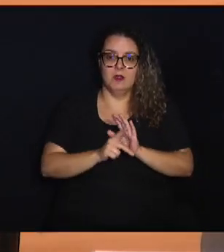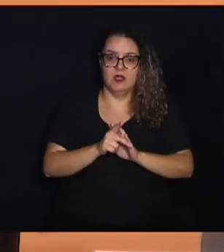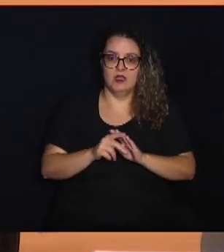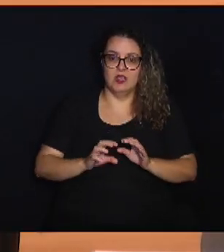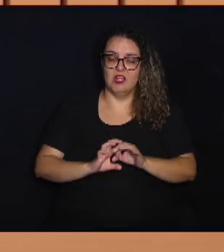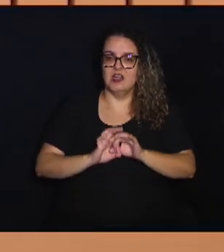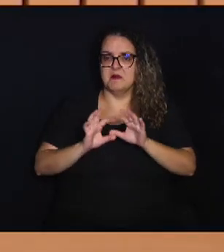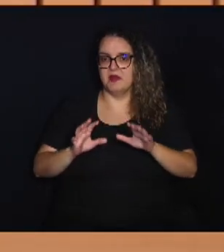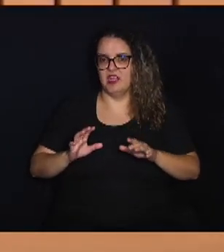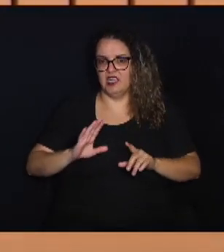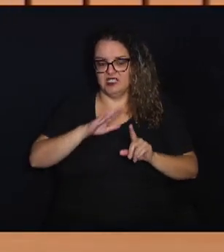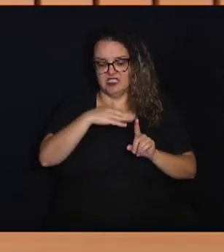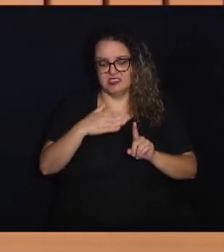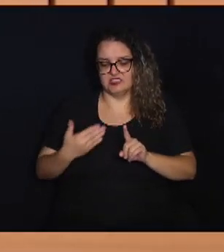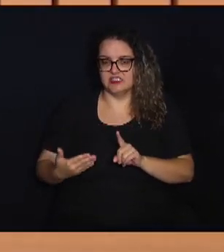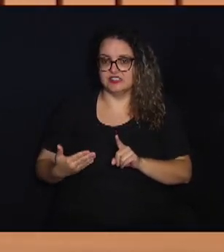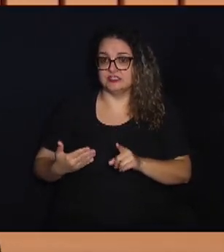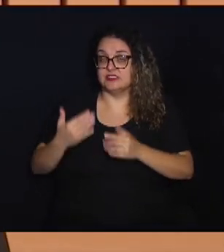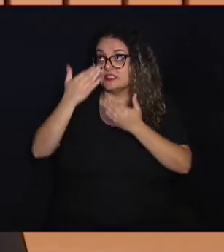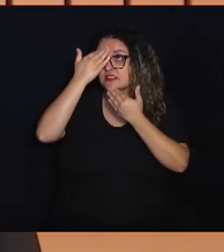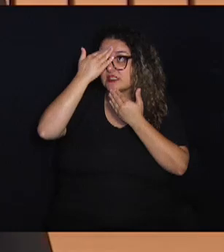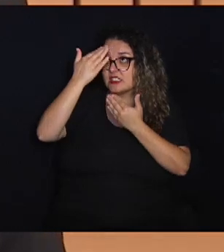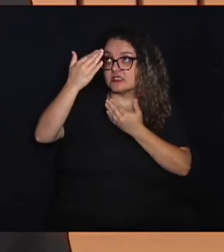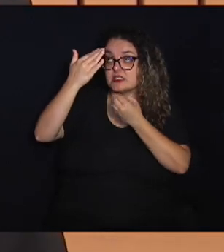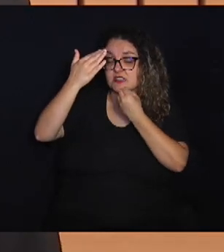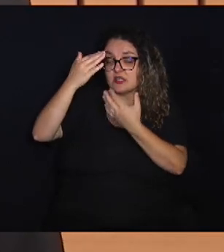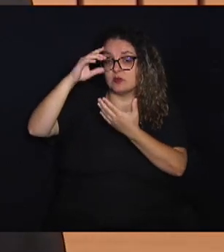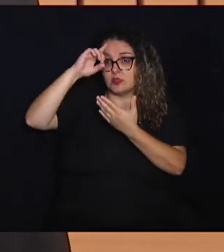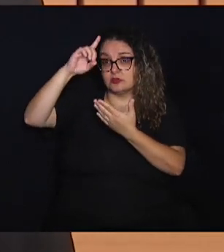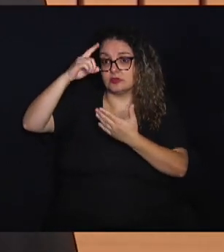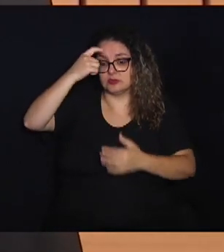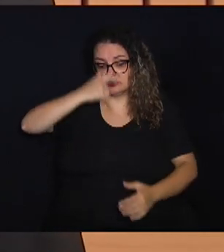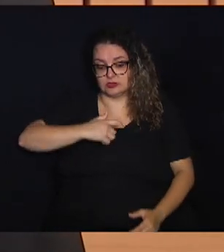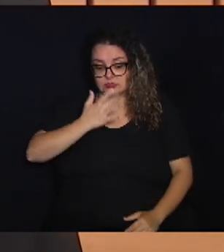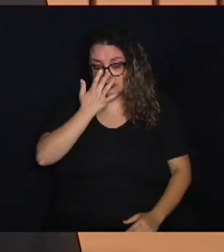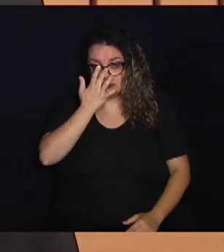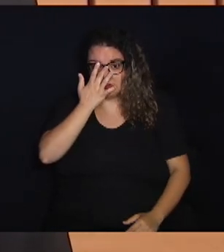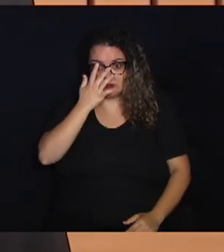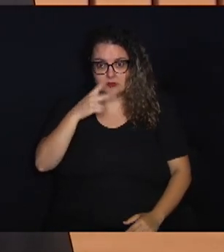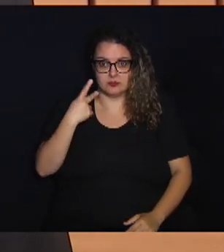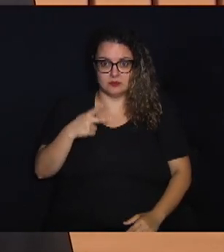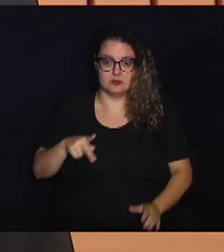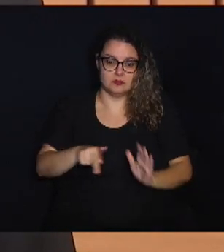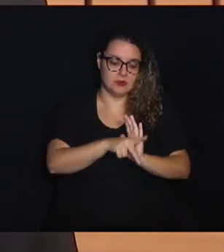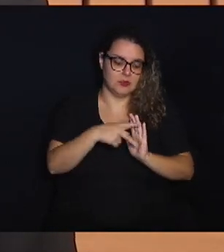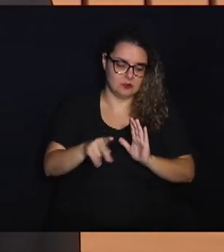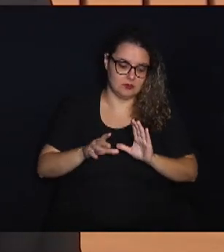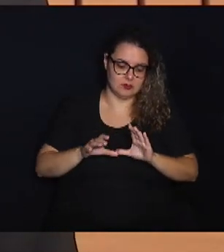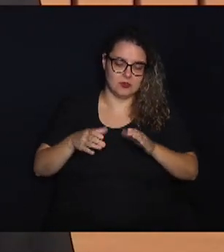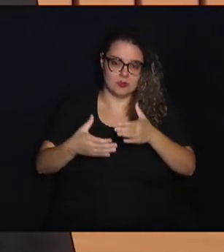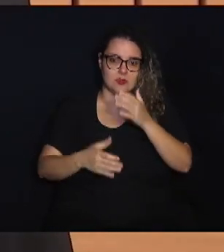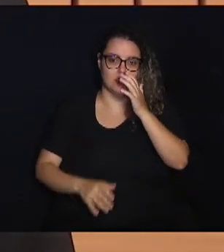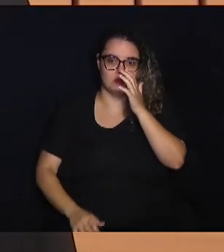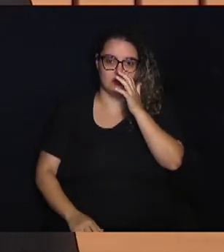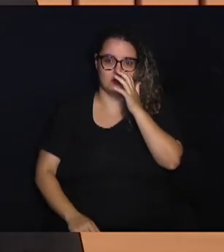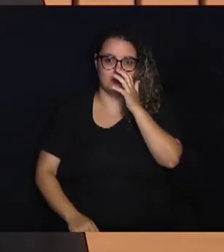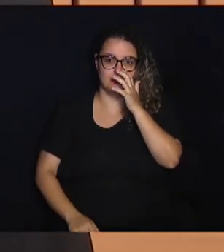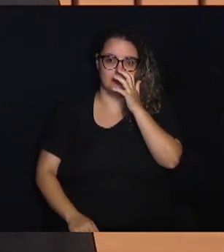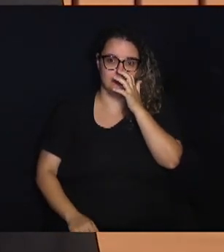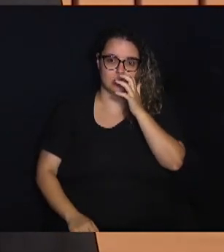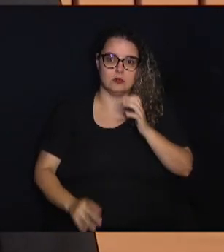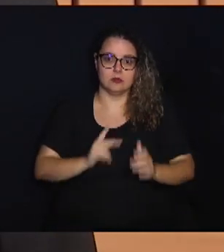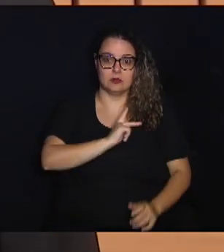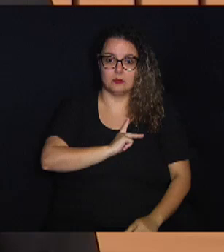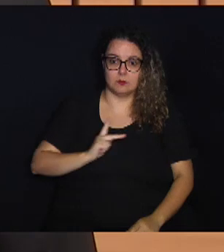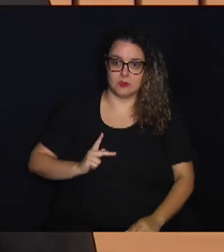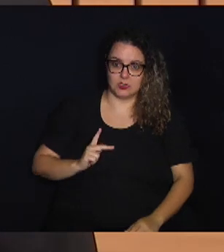essas homenagens. Graças a bom Deus, esse vereador faz parte da presidência da